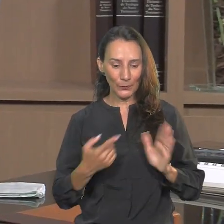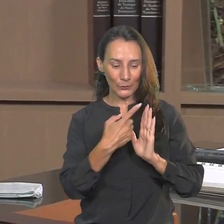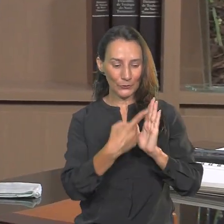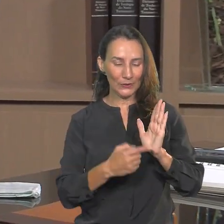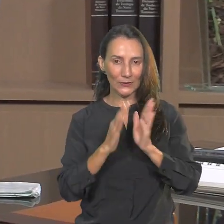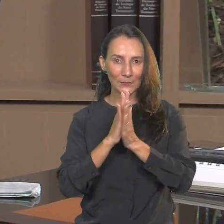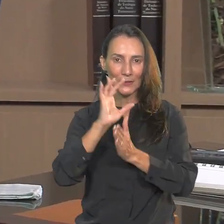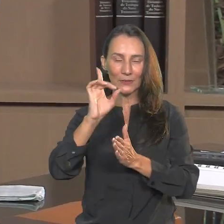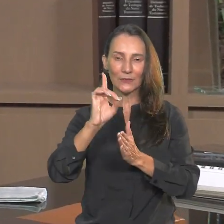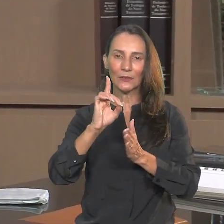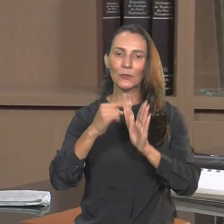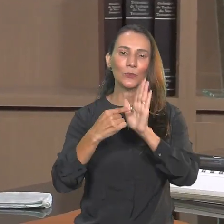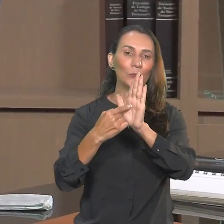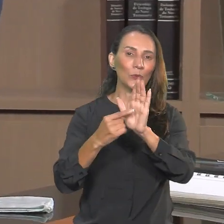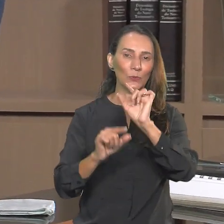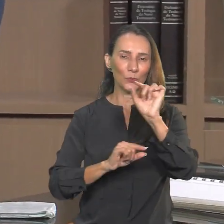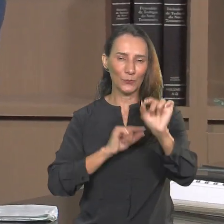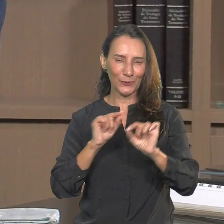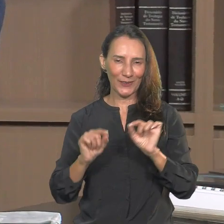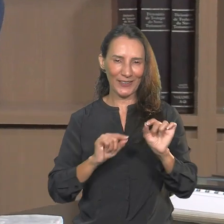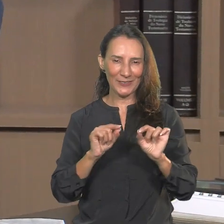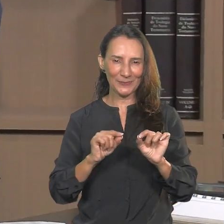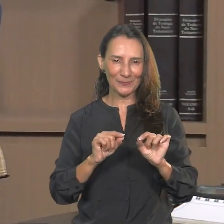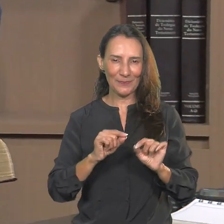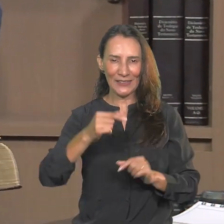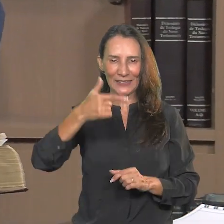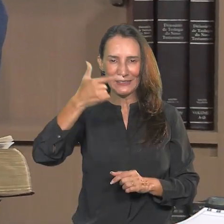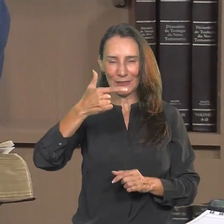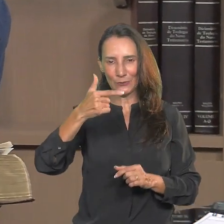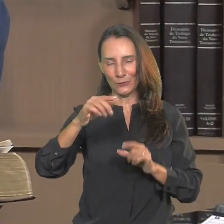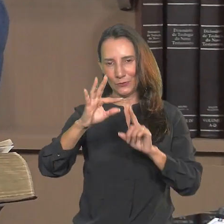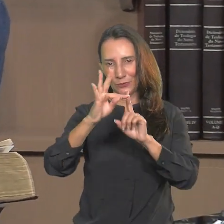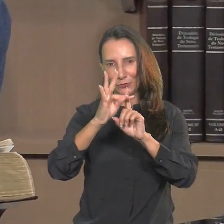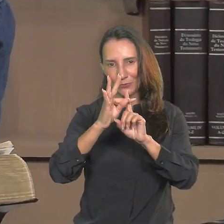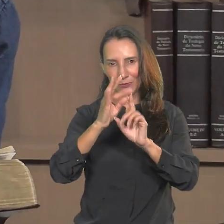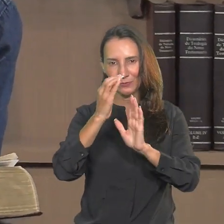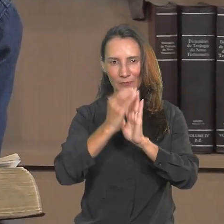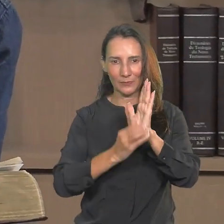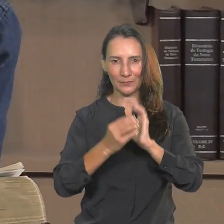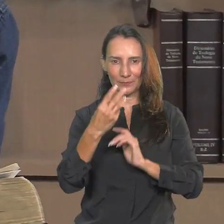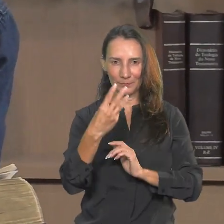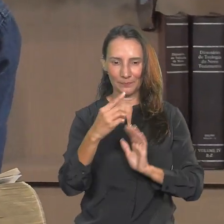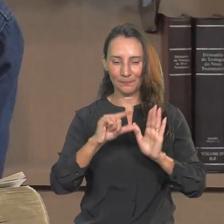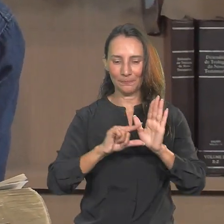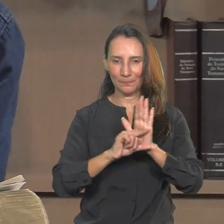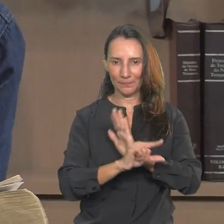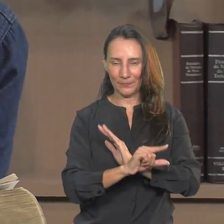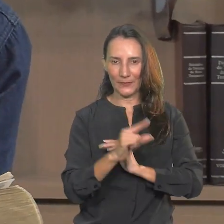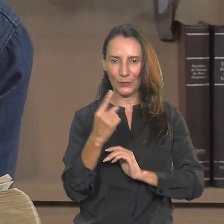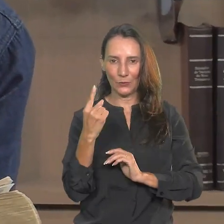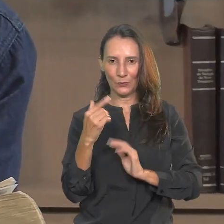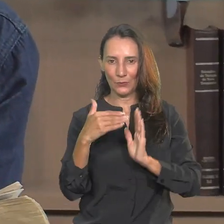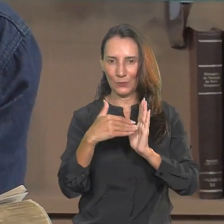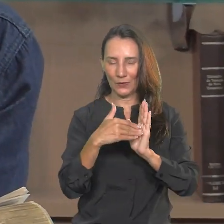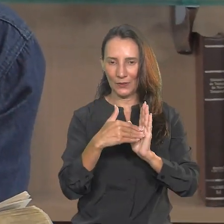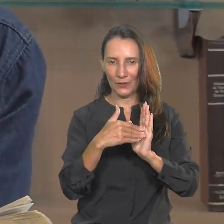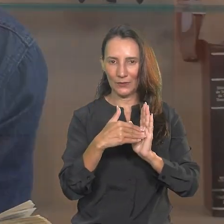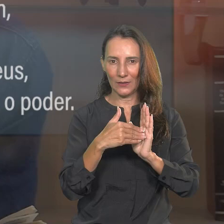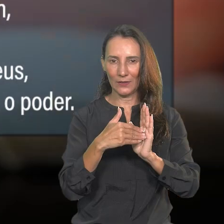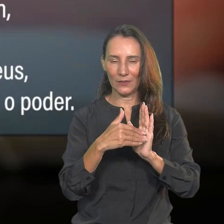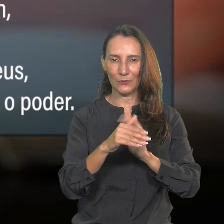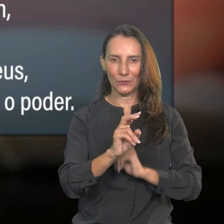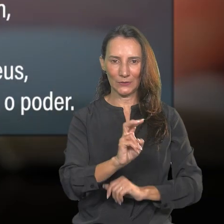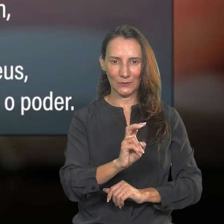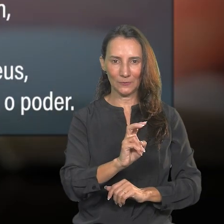olha, 2 Timóteo capítulo 3, versos 1 até o 5.